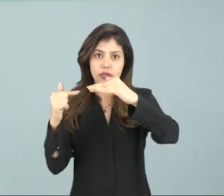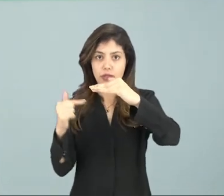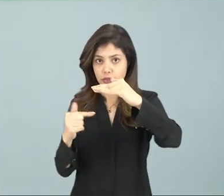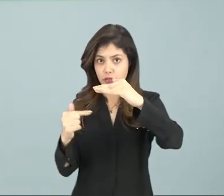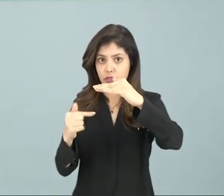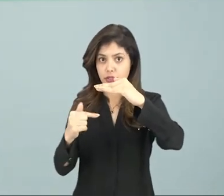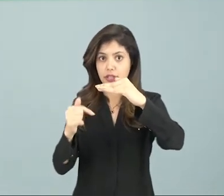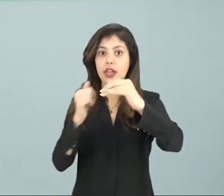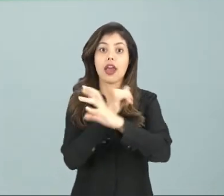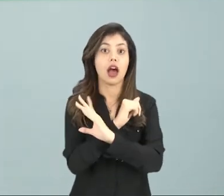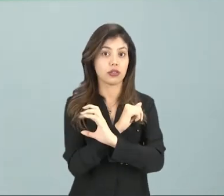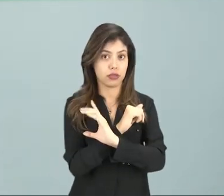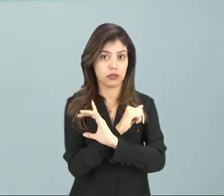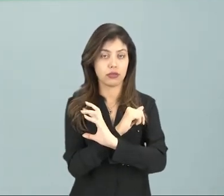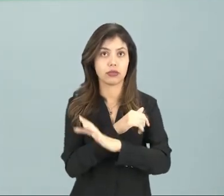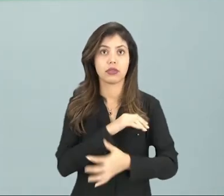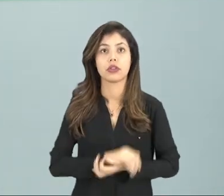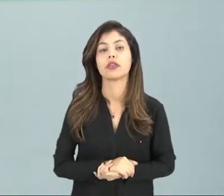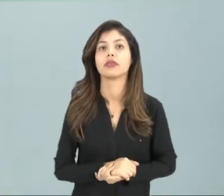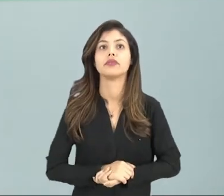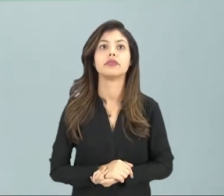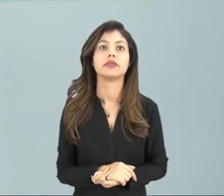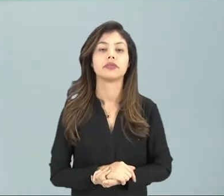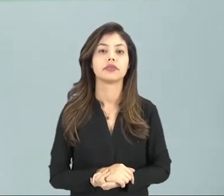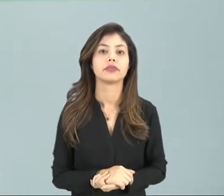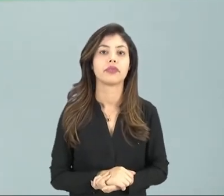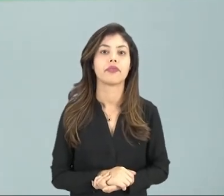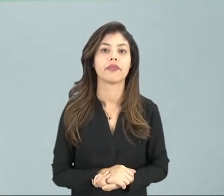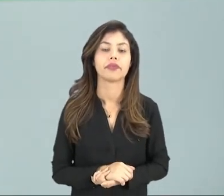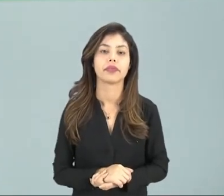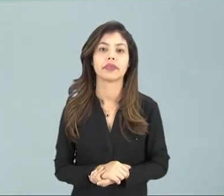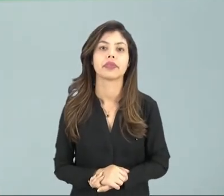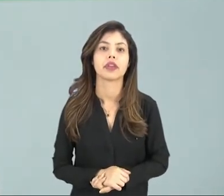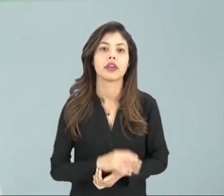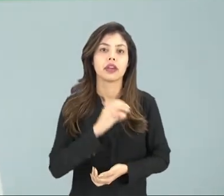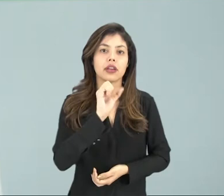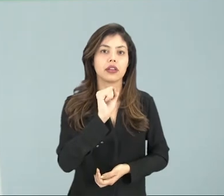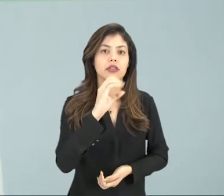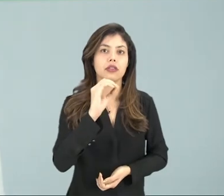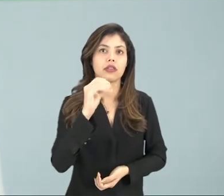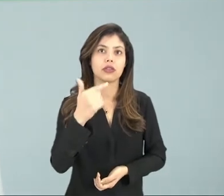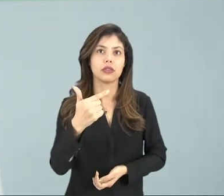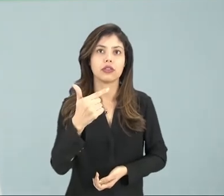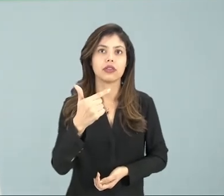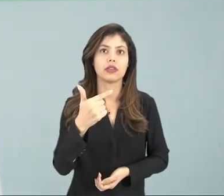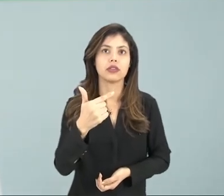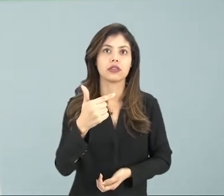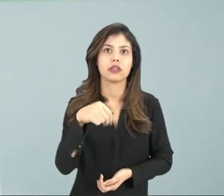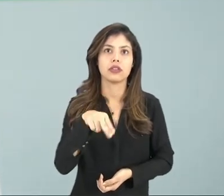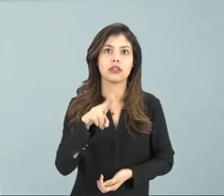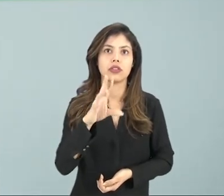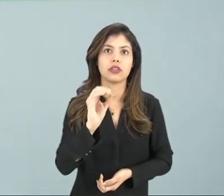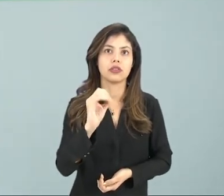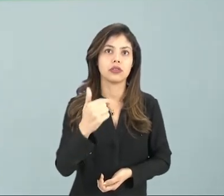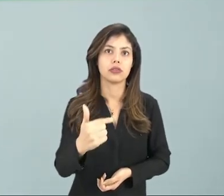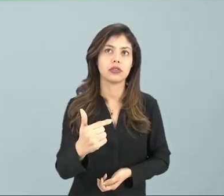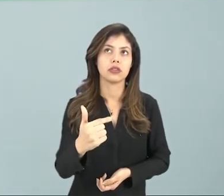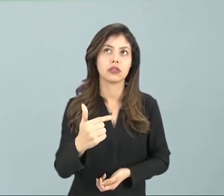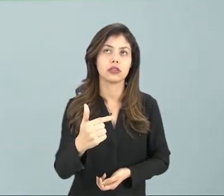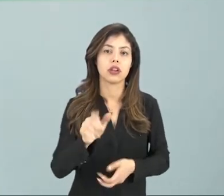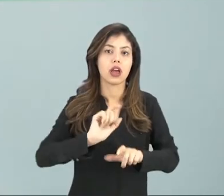lembramos que é ácido né então seu SO2 NO2 NO2